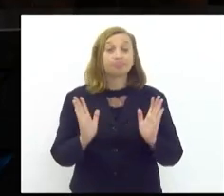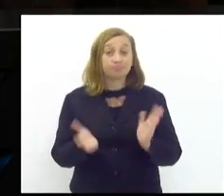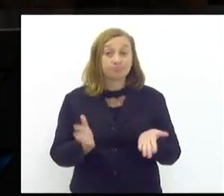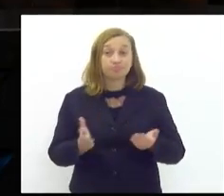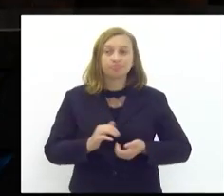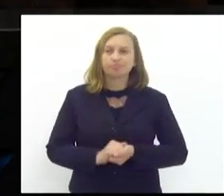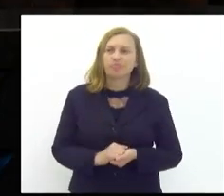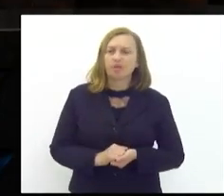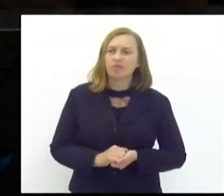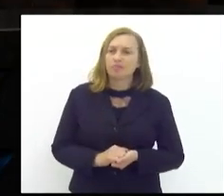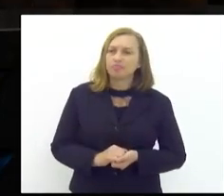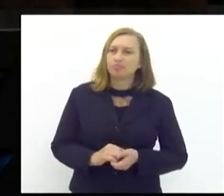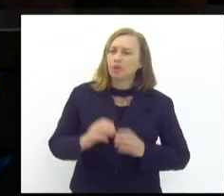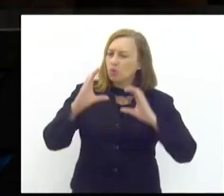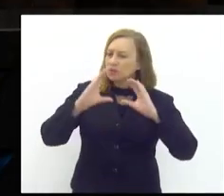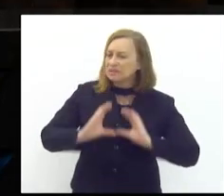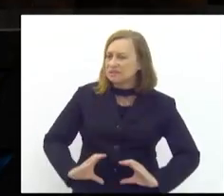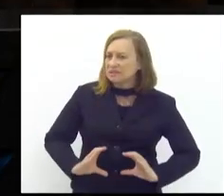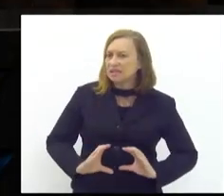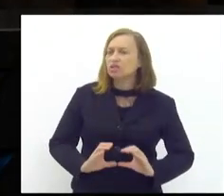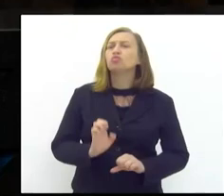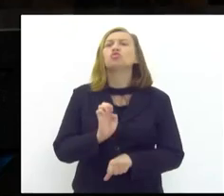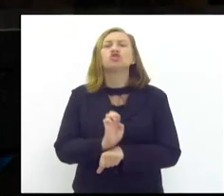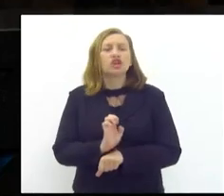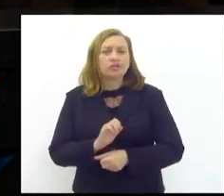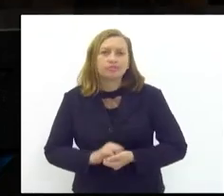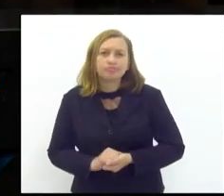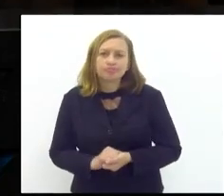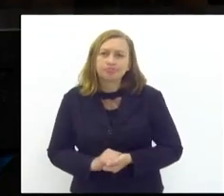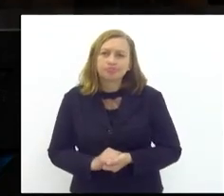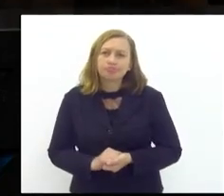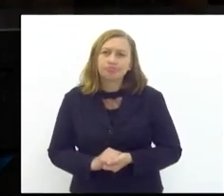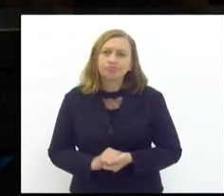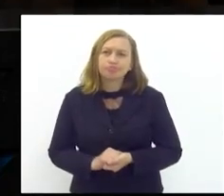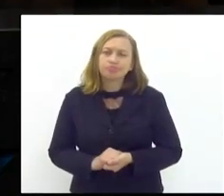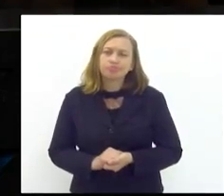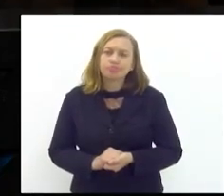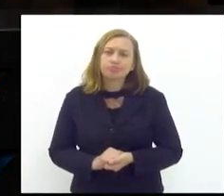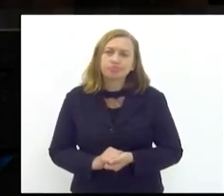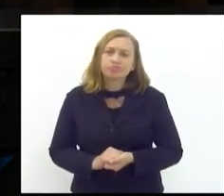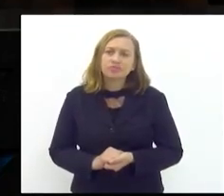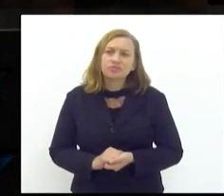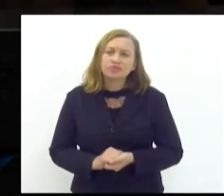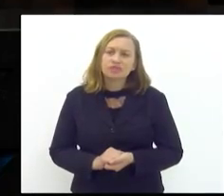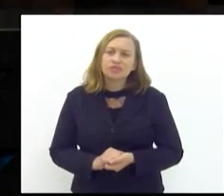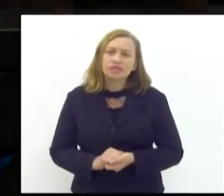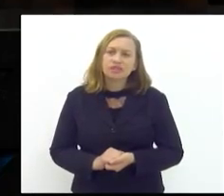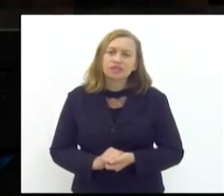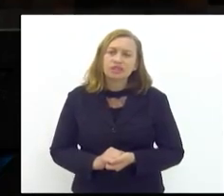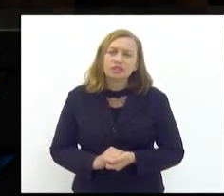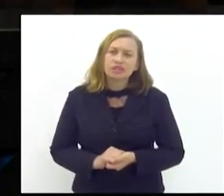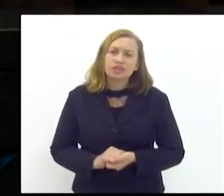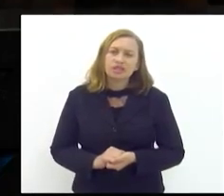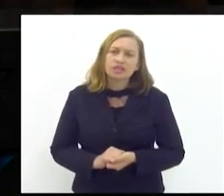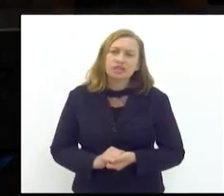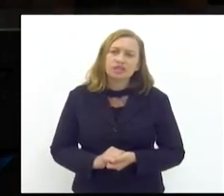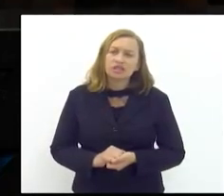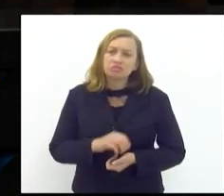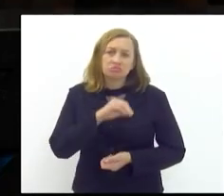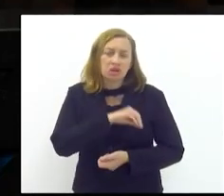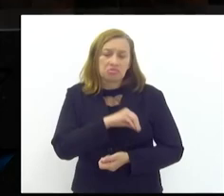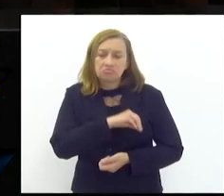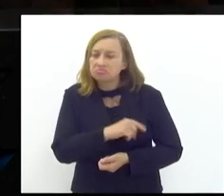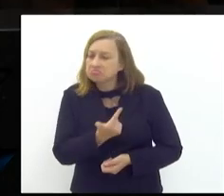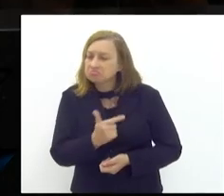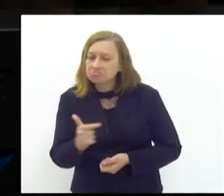do cidadão do estado que deixa de ser do Estado e não tem renda